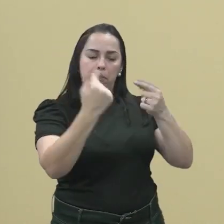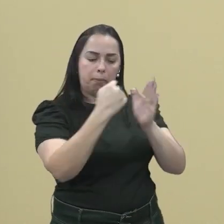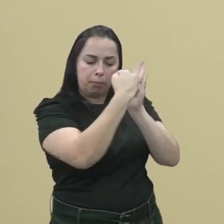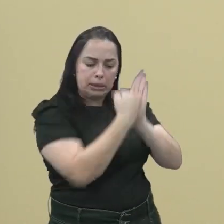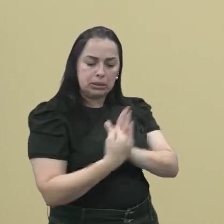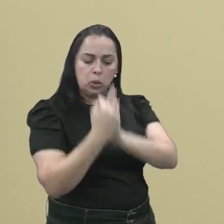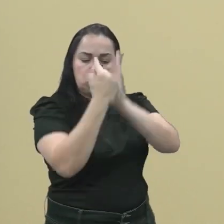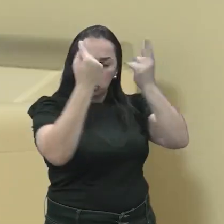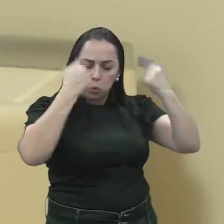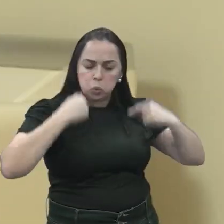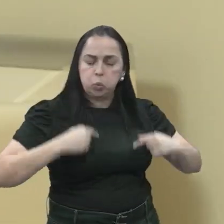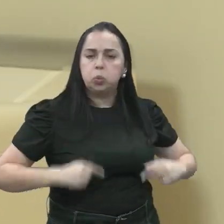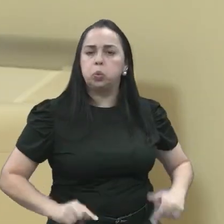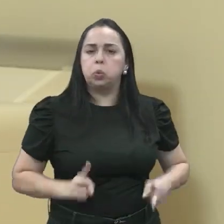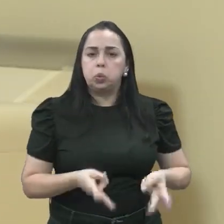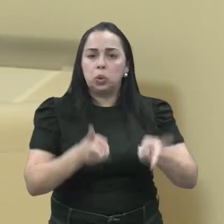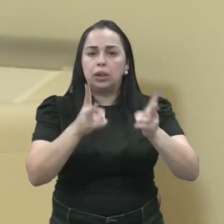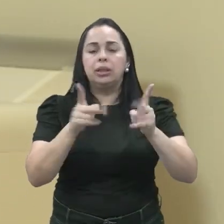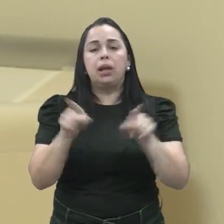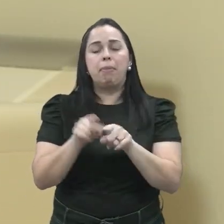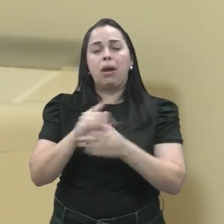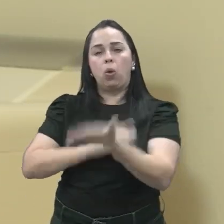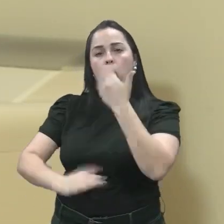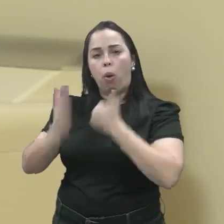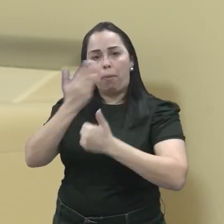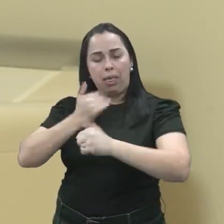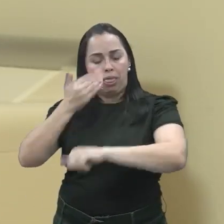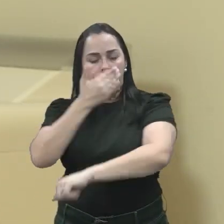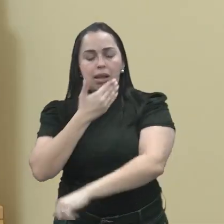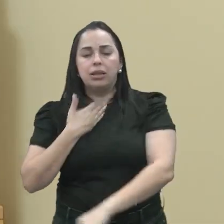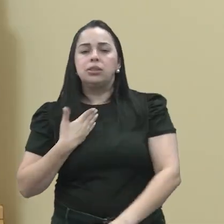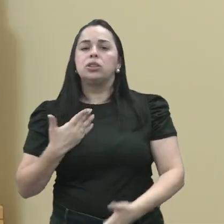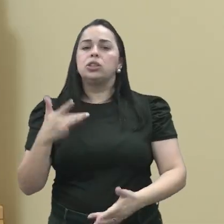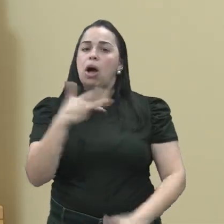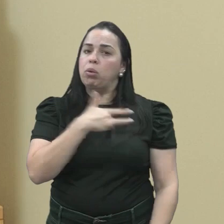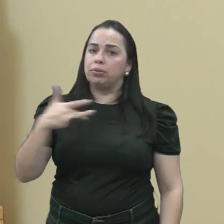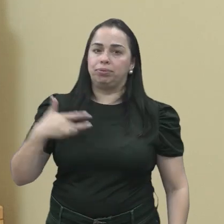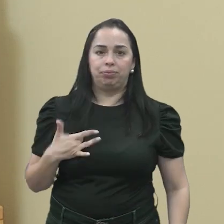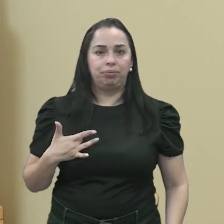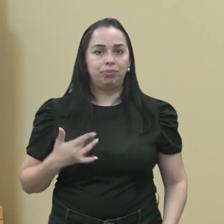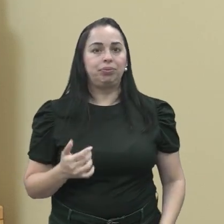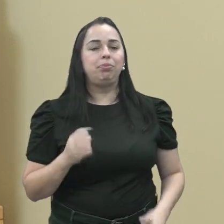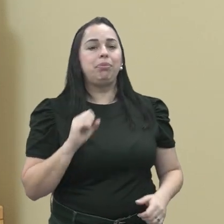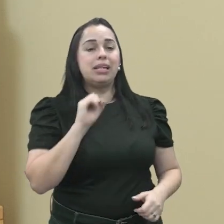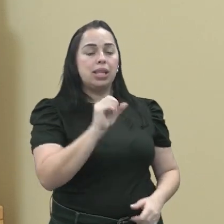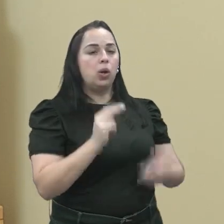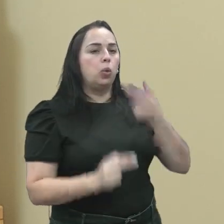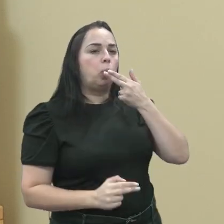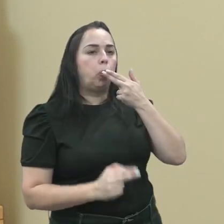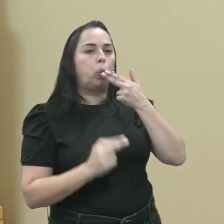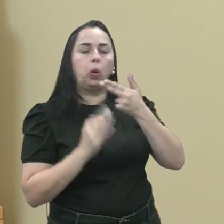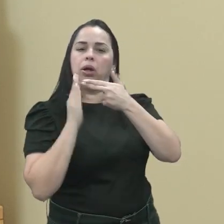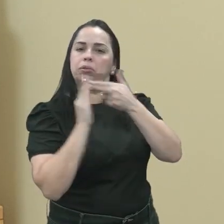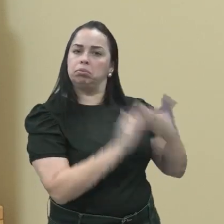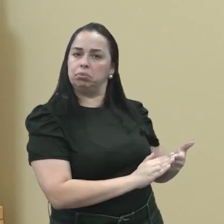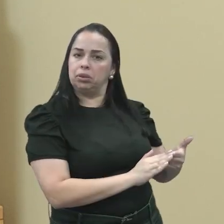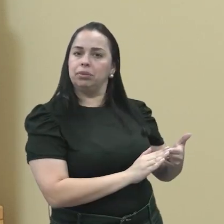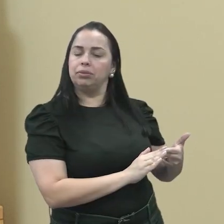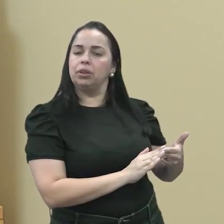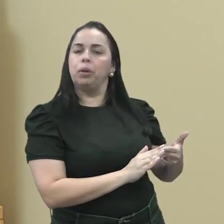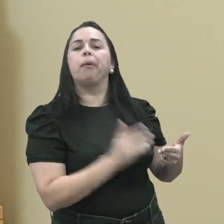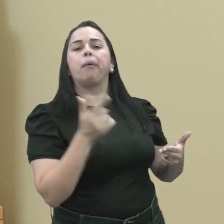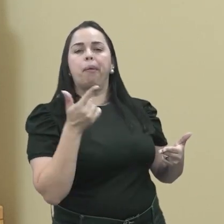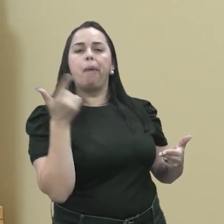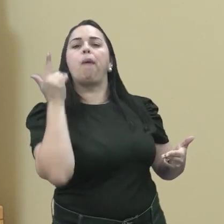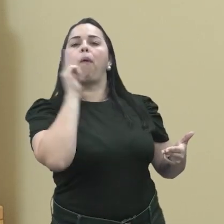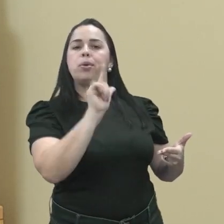os exames de rotina e, principalmente, manter hábitos saudáveis. Se a gente consegue cessar o tabagismo, as pessoas param de fumar, a